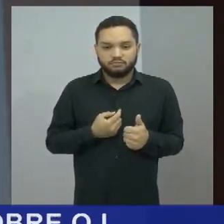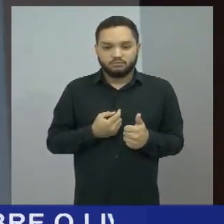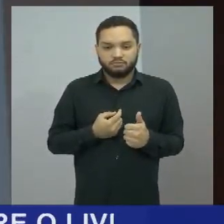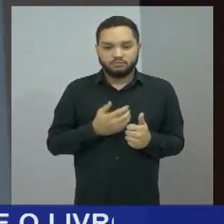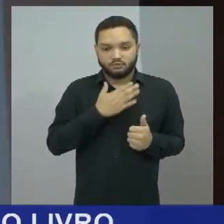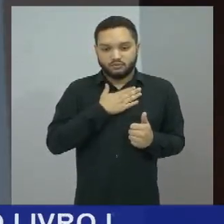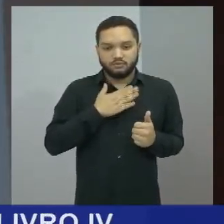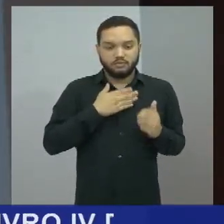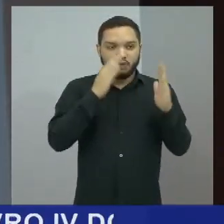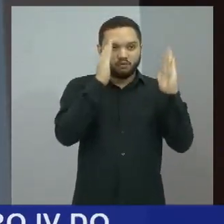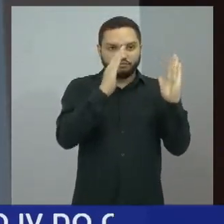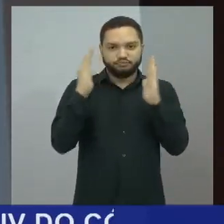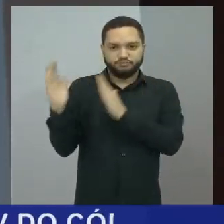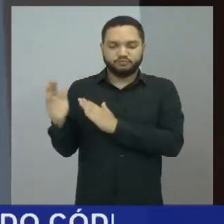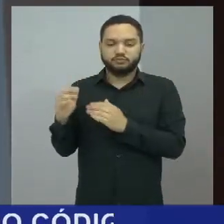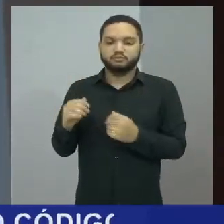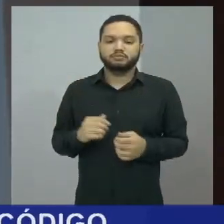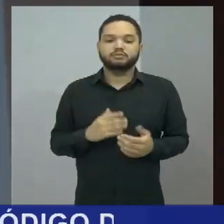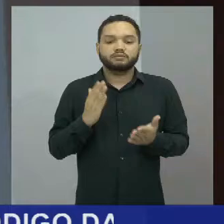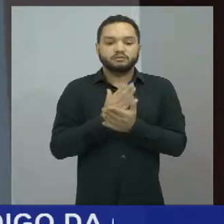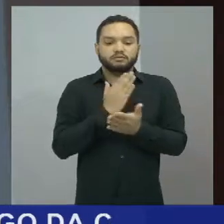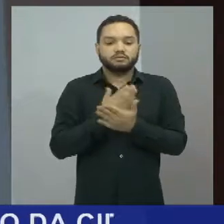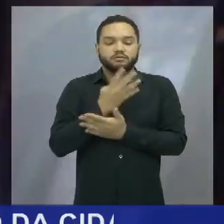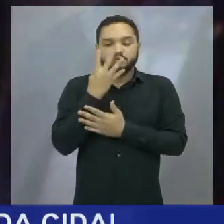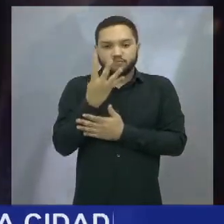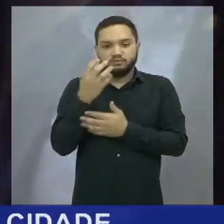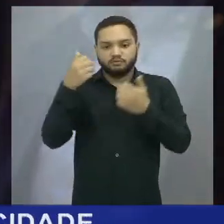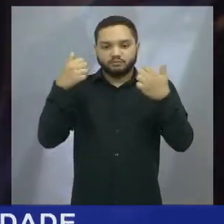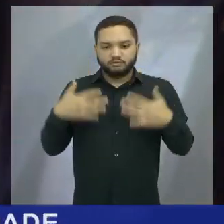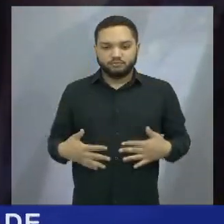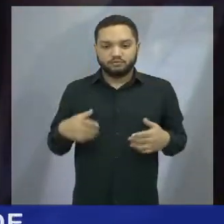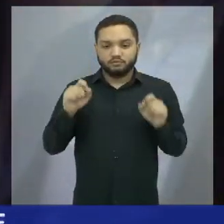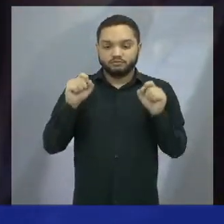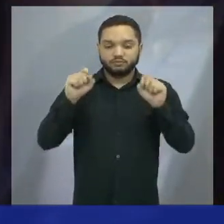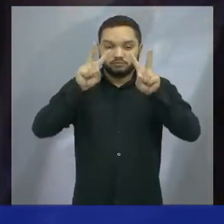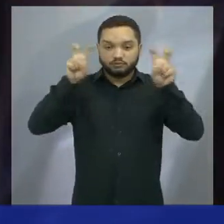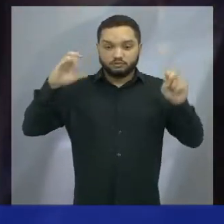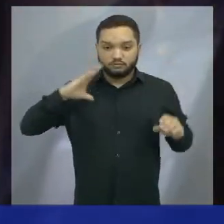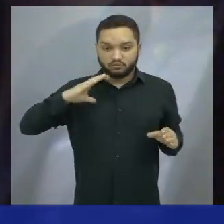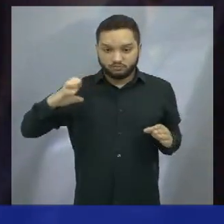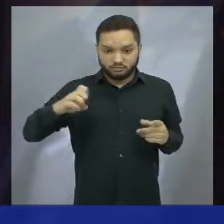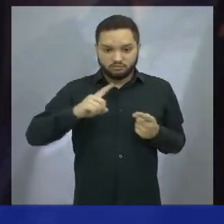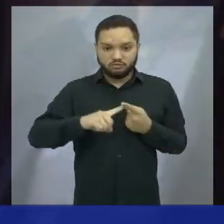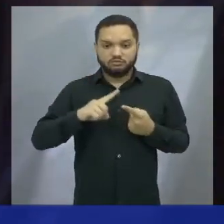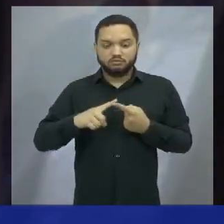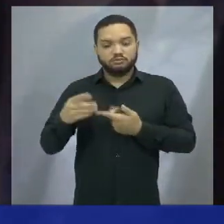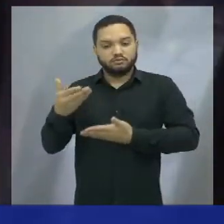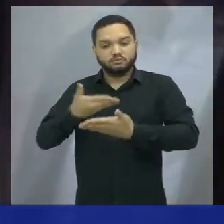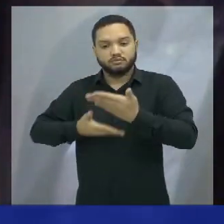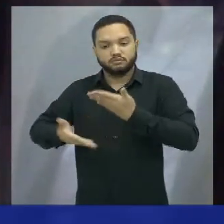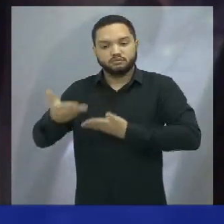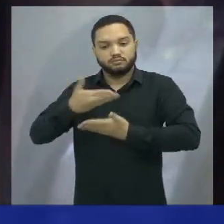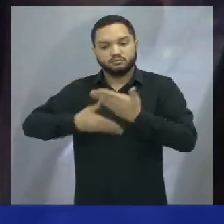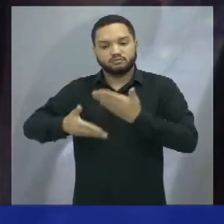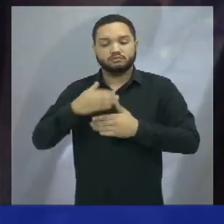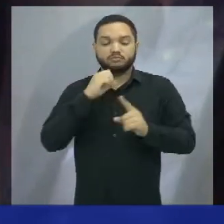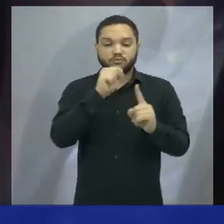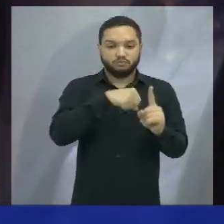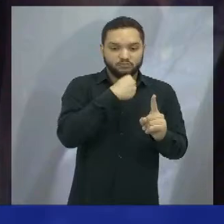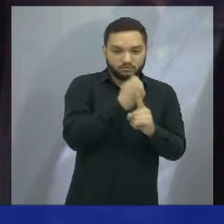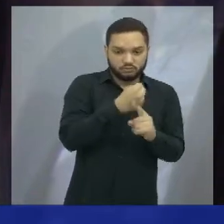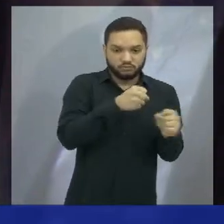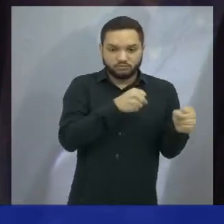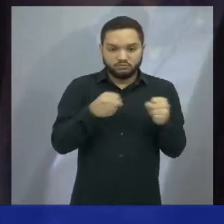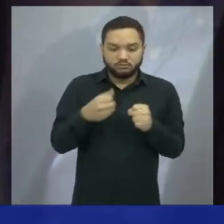os meus hoje. O livro 4, quando a gente fala da ética e da relação entre sociedade e